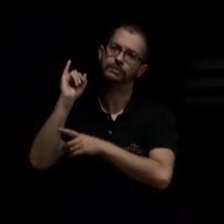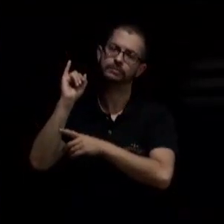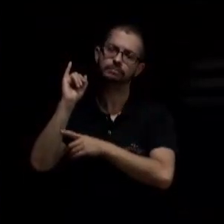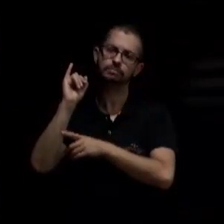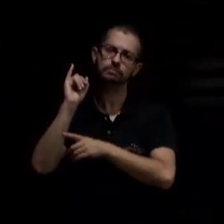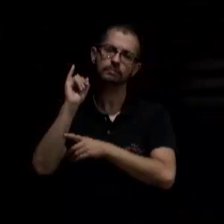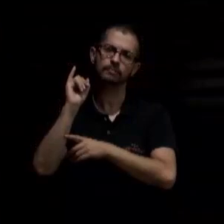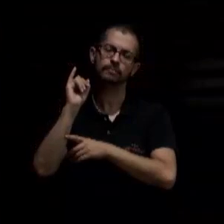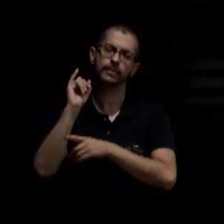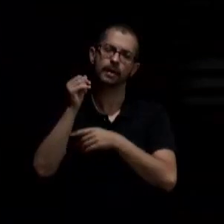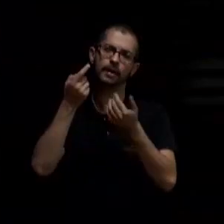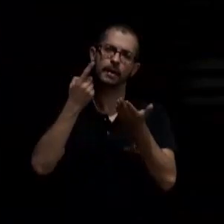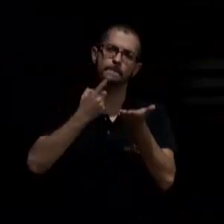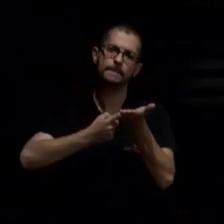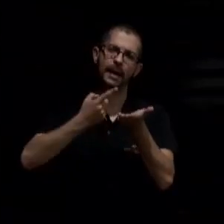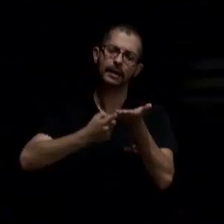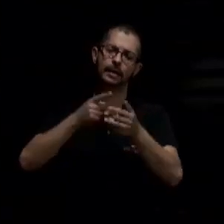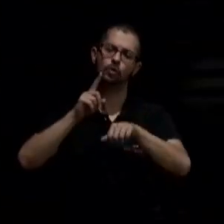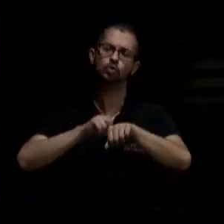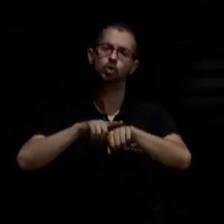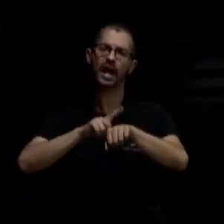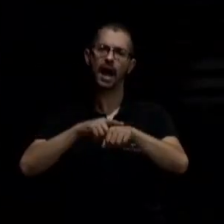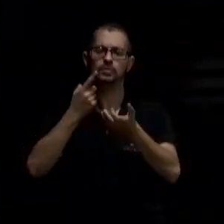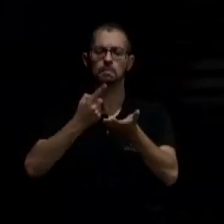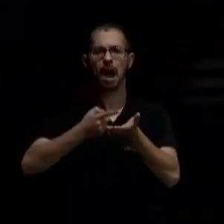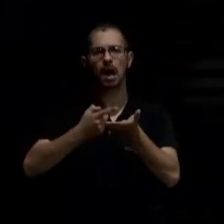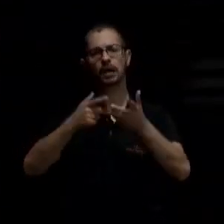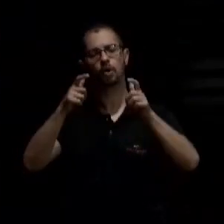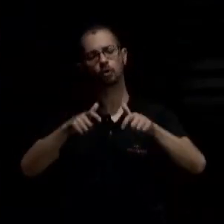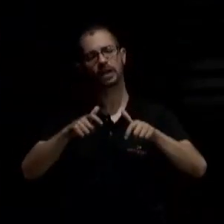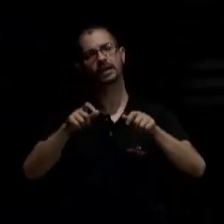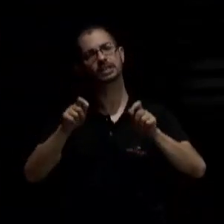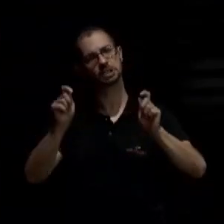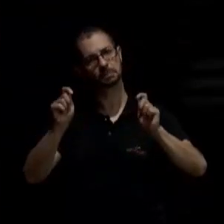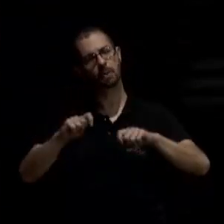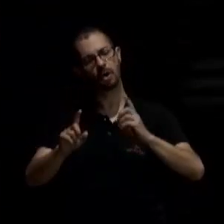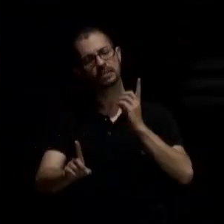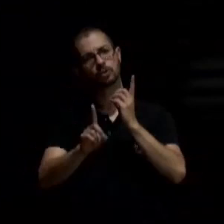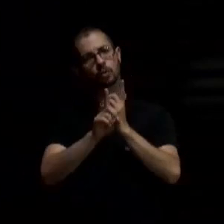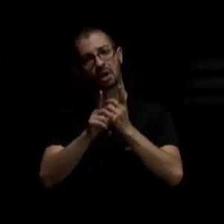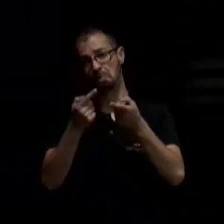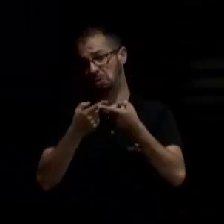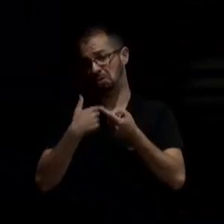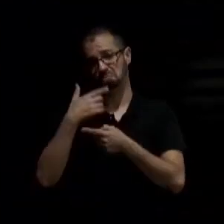marca os horários e os lugares onde nós devemos nos encontrar, porque eu não sei onde eles